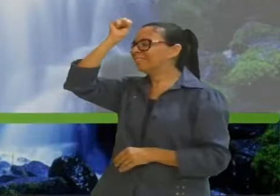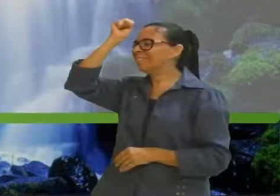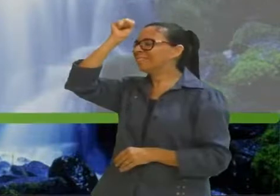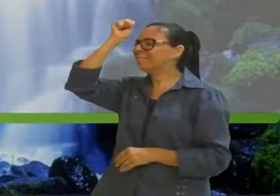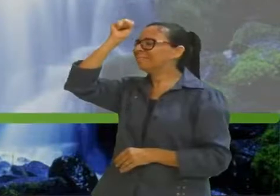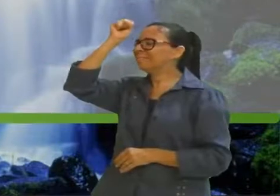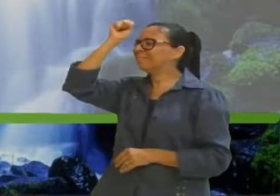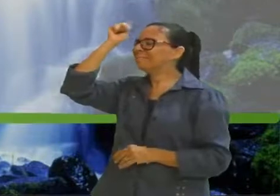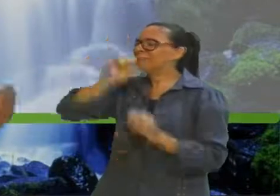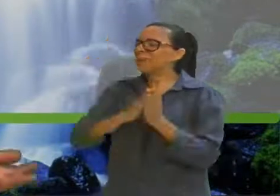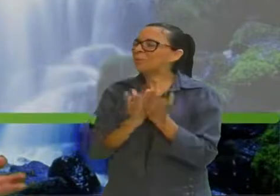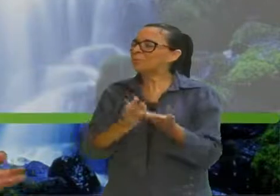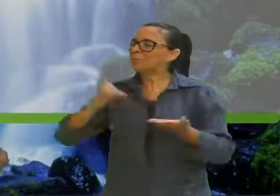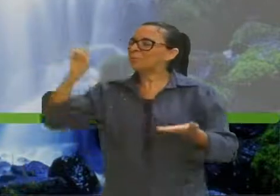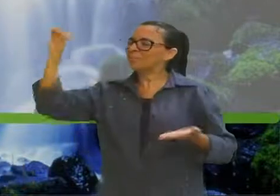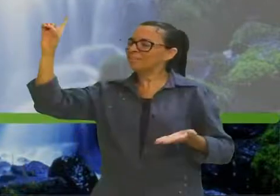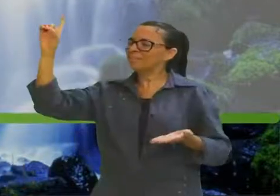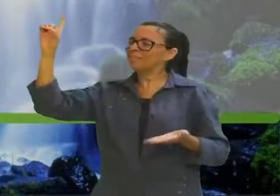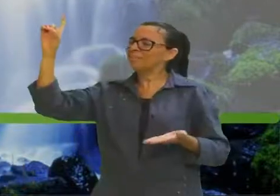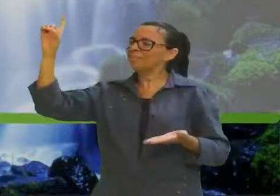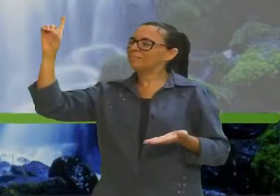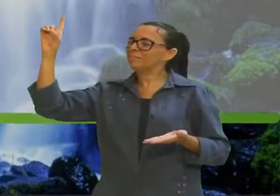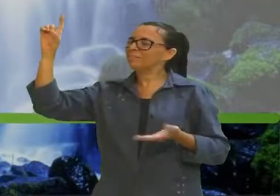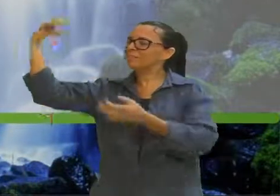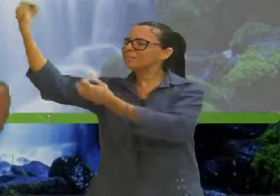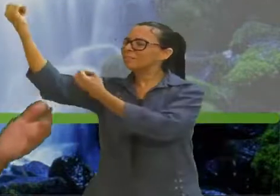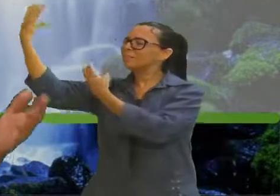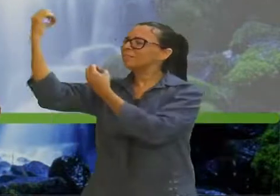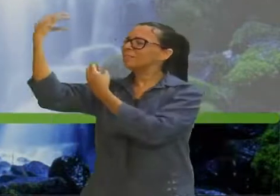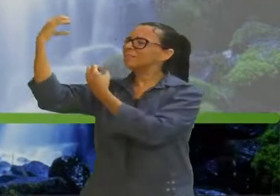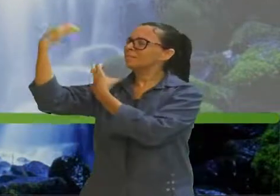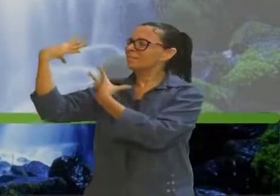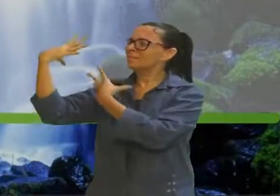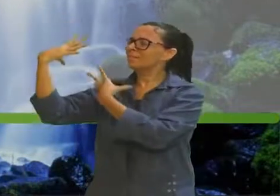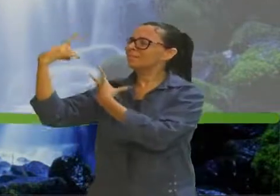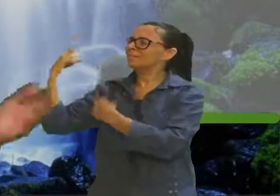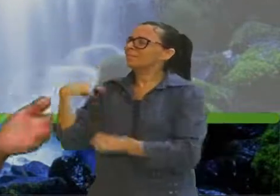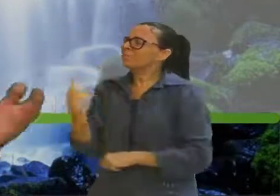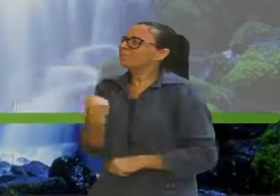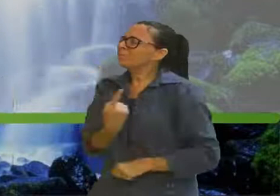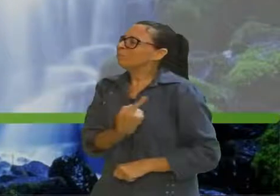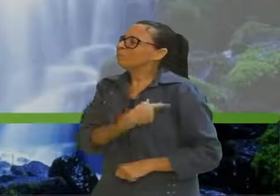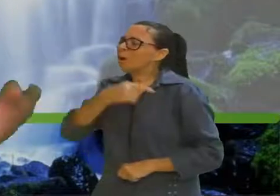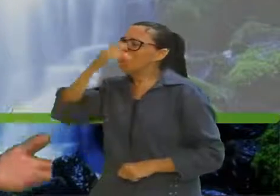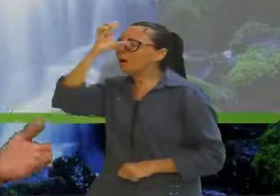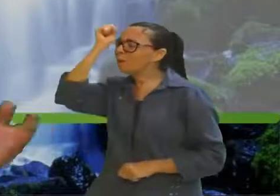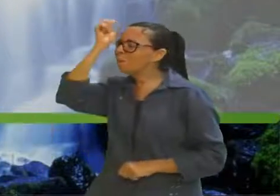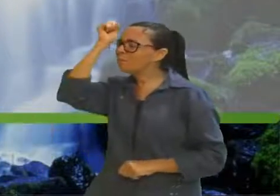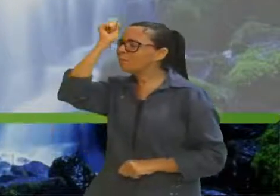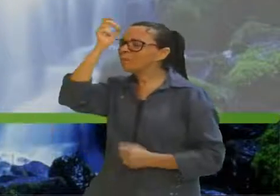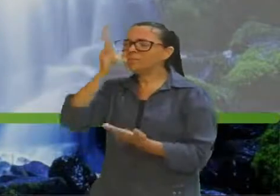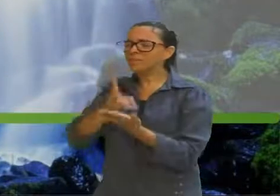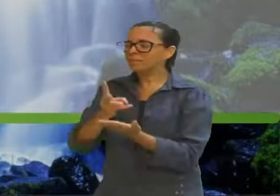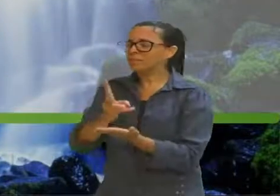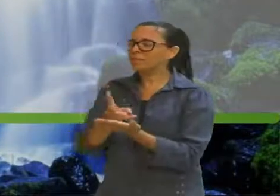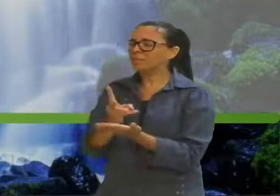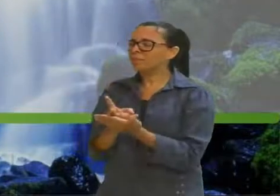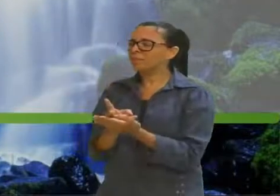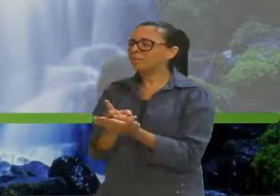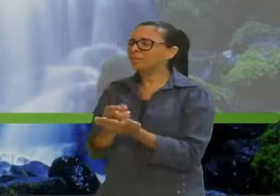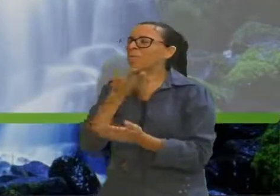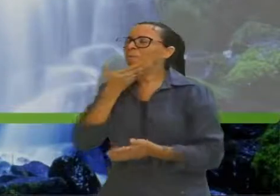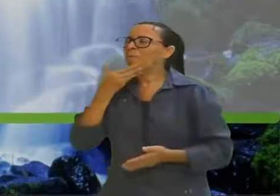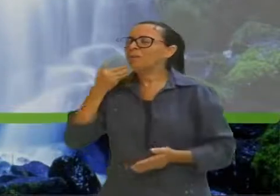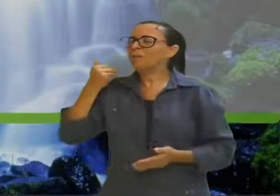nós, nos capacitar naquilo que estamos aquém da sua vontade pela tua palavra, Senhor. Sabemos